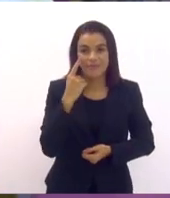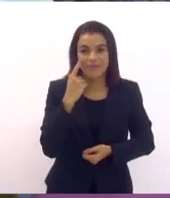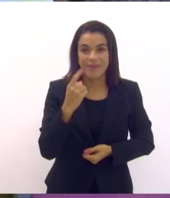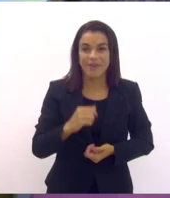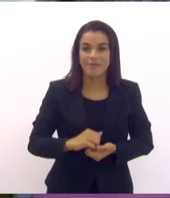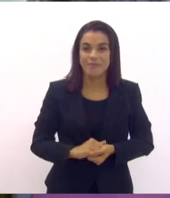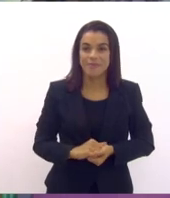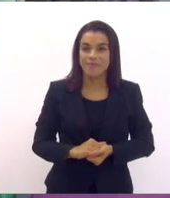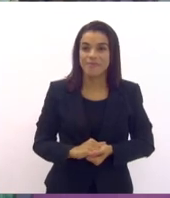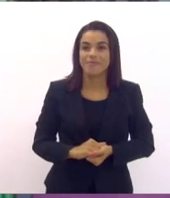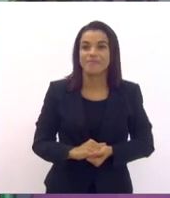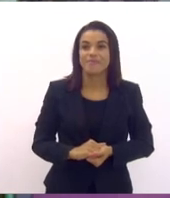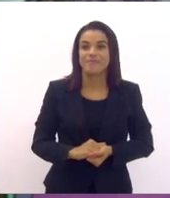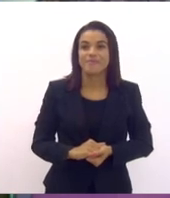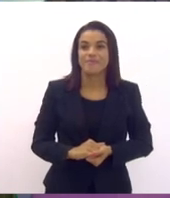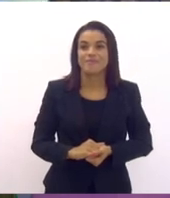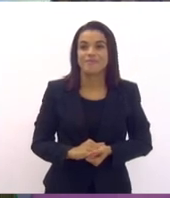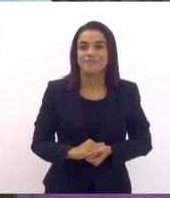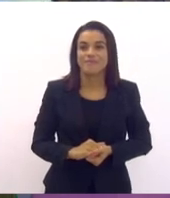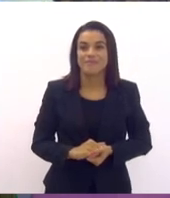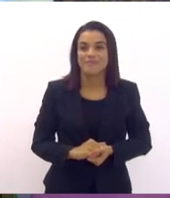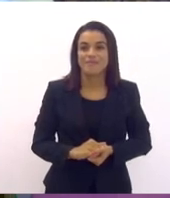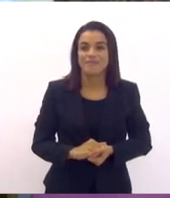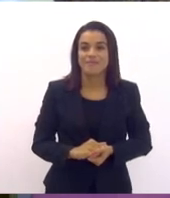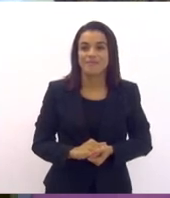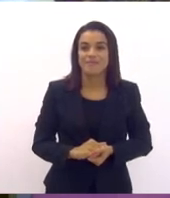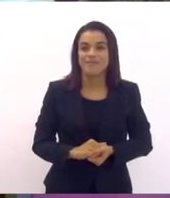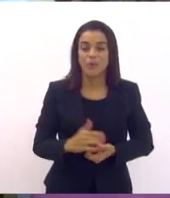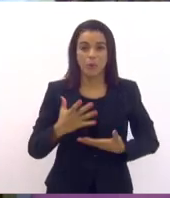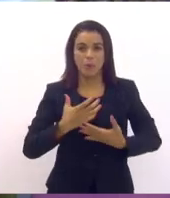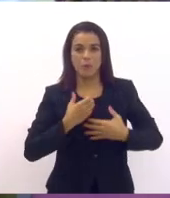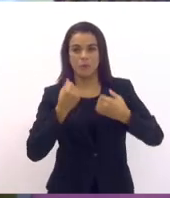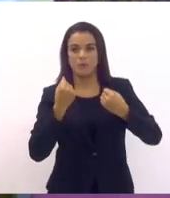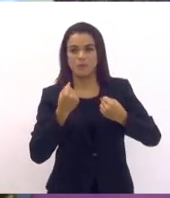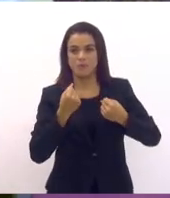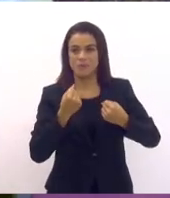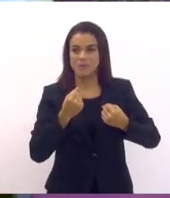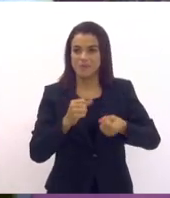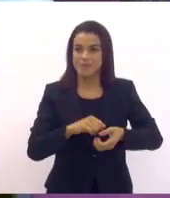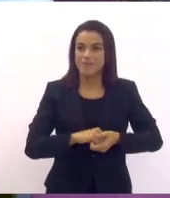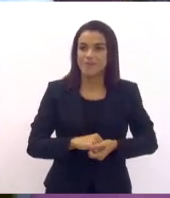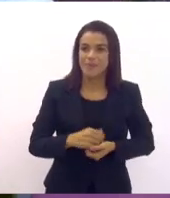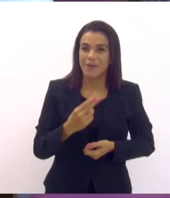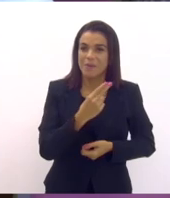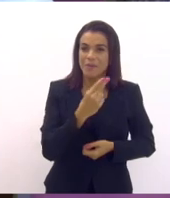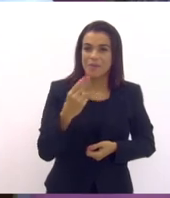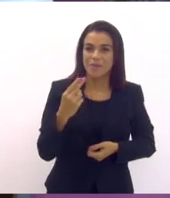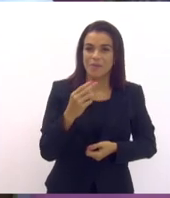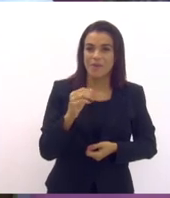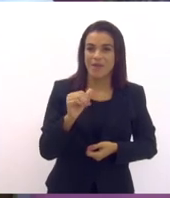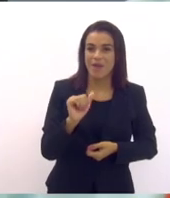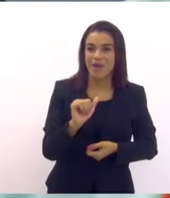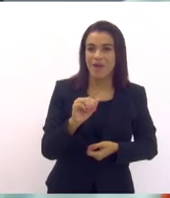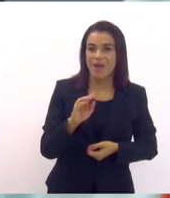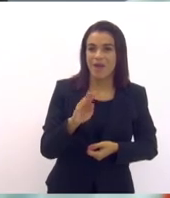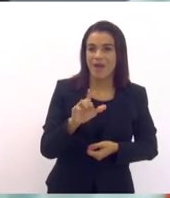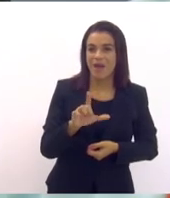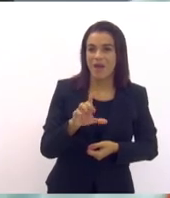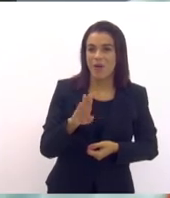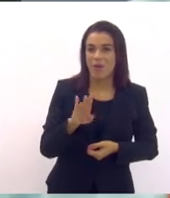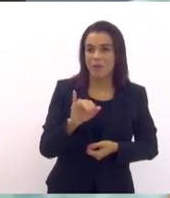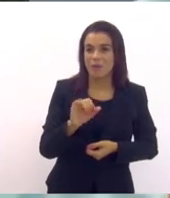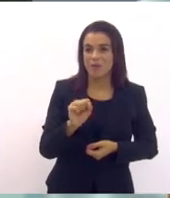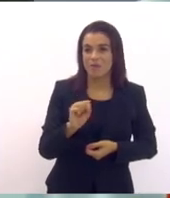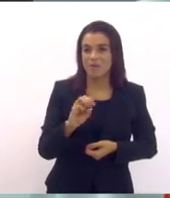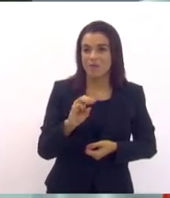og isso oi oi tomei um susto é meu nome é og Perle eu sou presidente Nacional